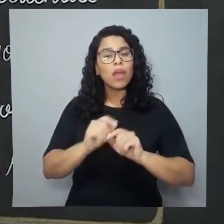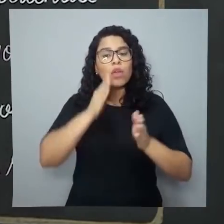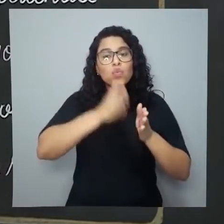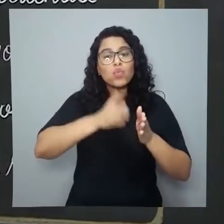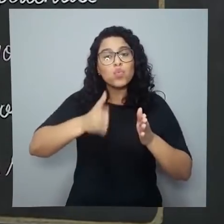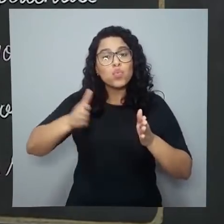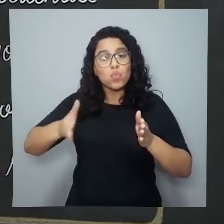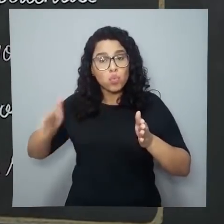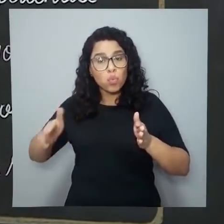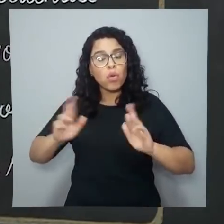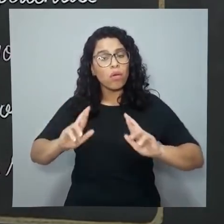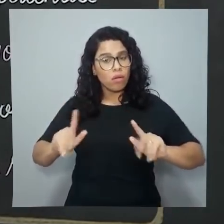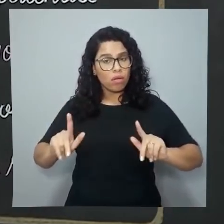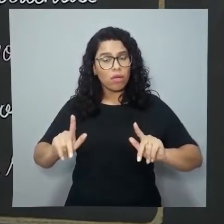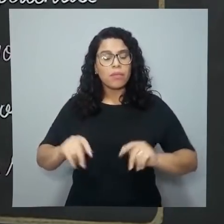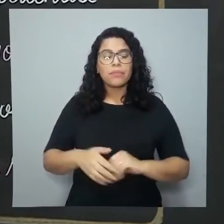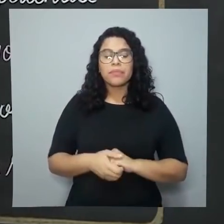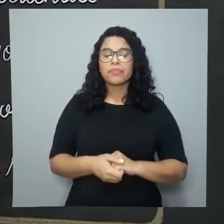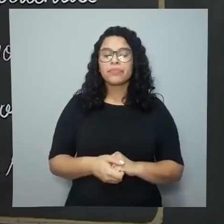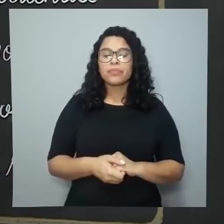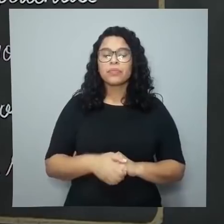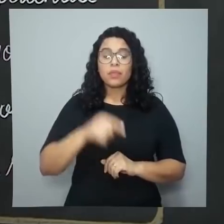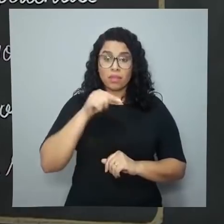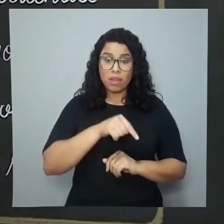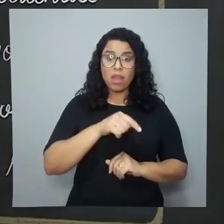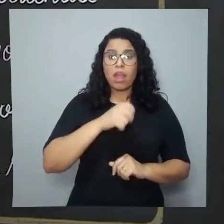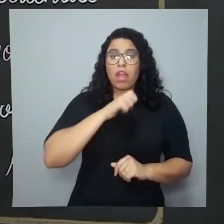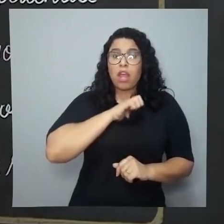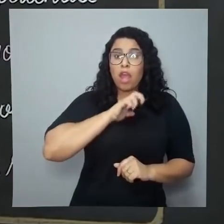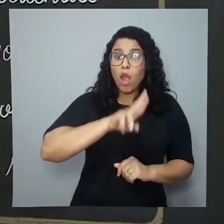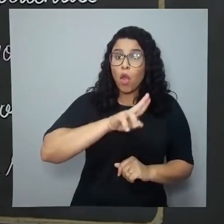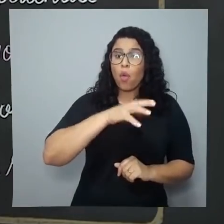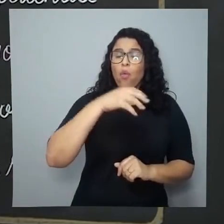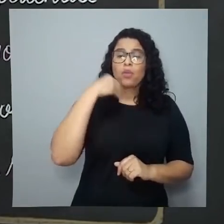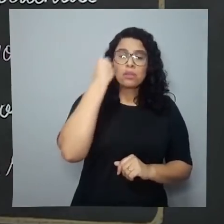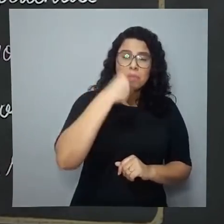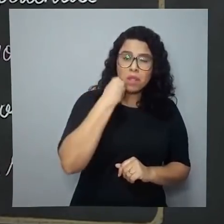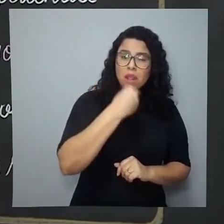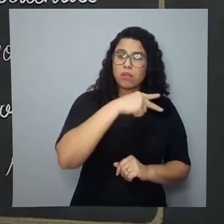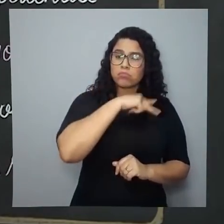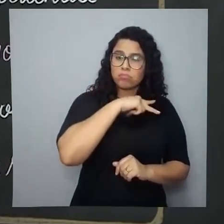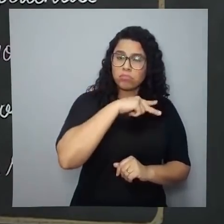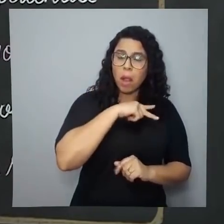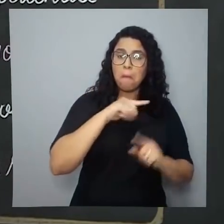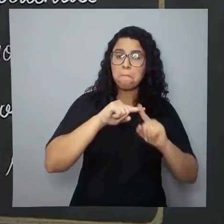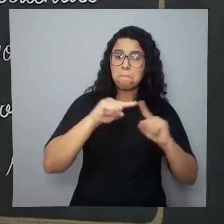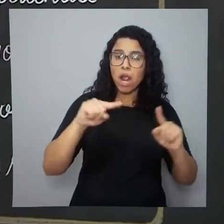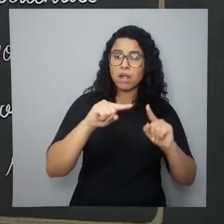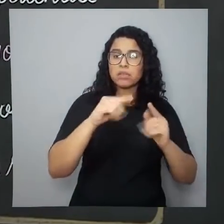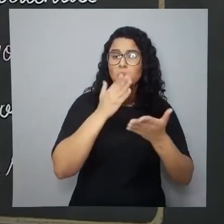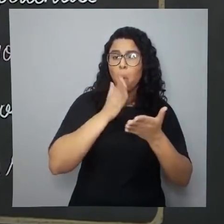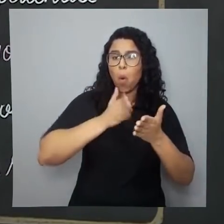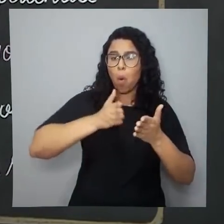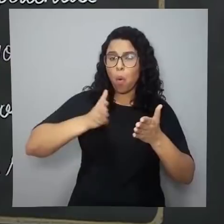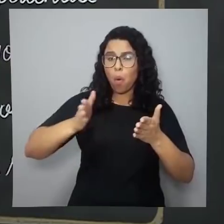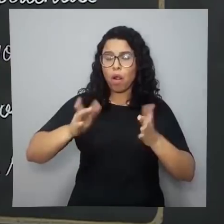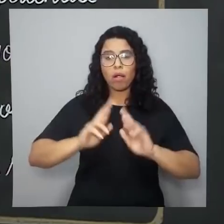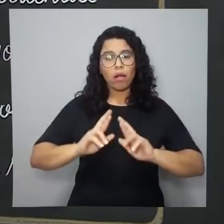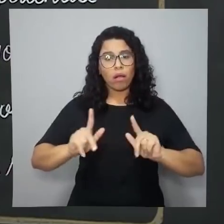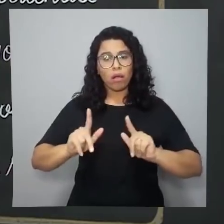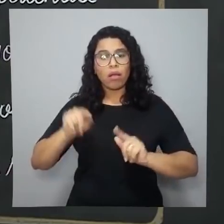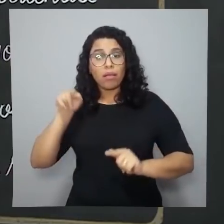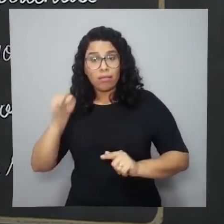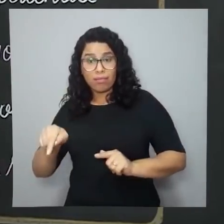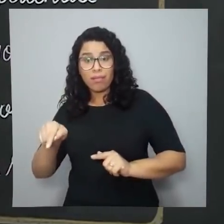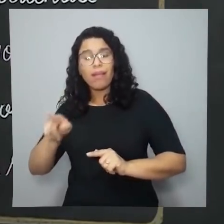narrativa semelhante, é uma narrativa centrada no eu, centrada nas experiências, mas eu tenho uma organização textual que vai variar um pouco.